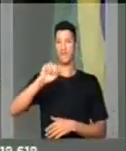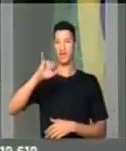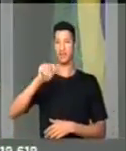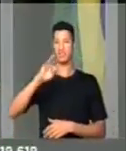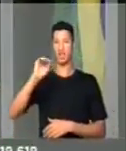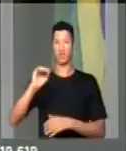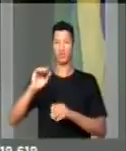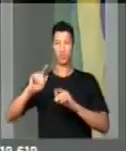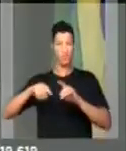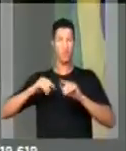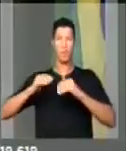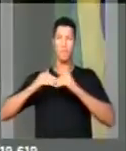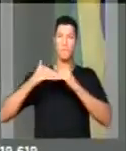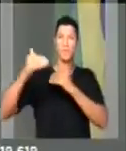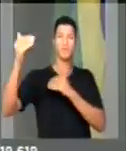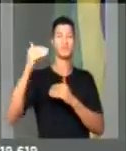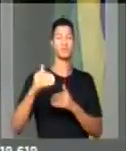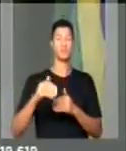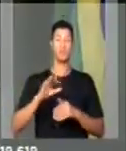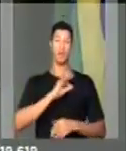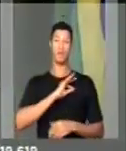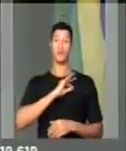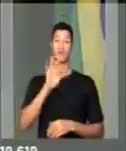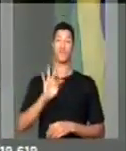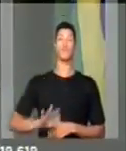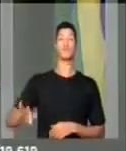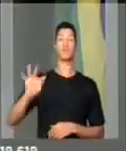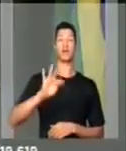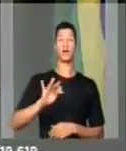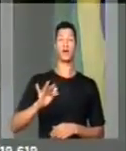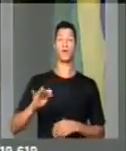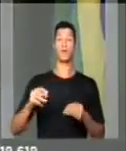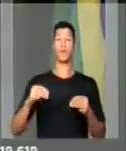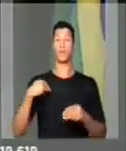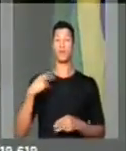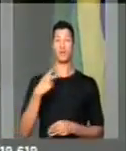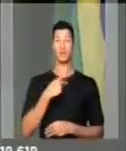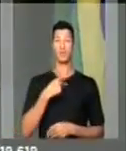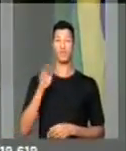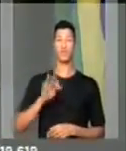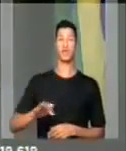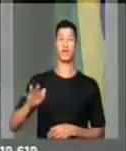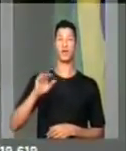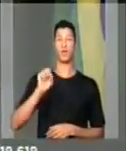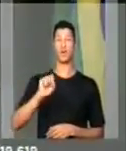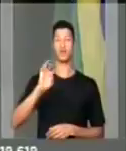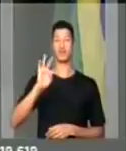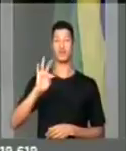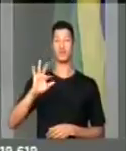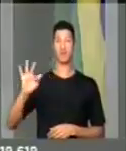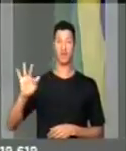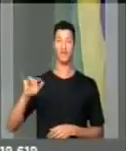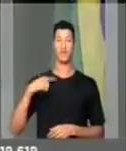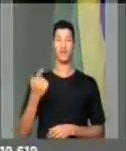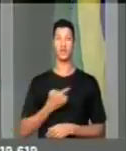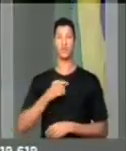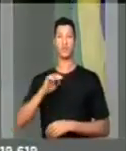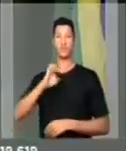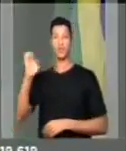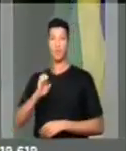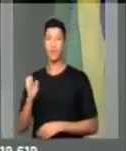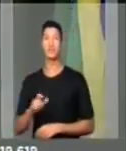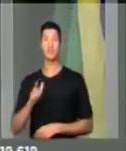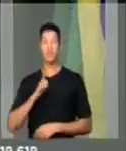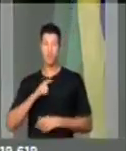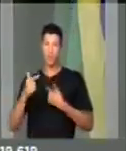Jato avançou, a Polícia Federal, o Ministério Público Federal, o Supremo Tribunal Federal, a nossa imprensa,